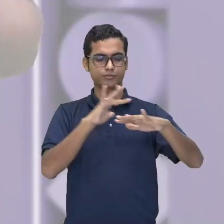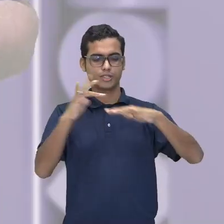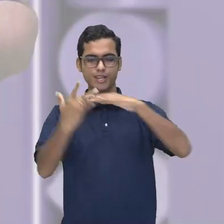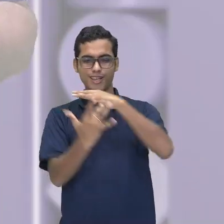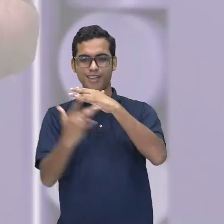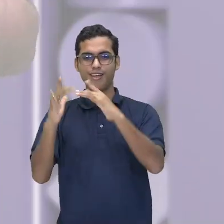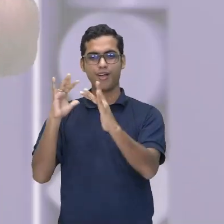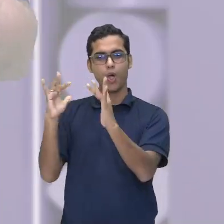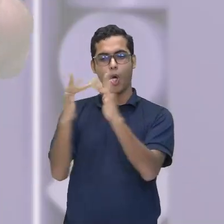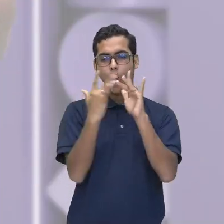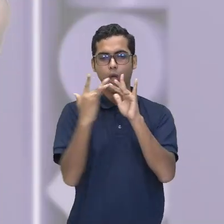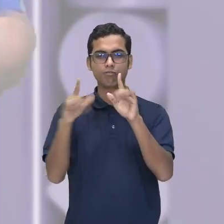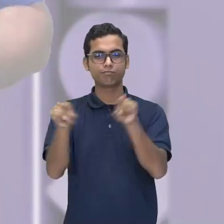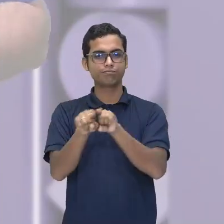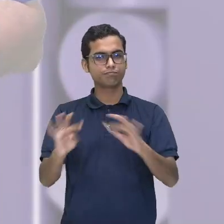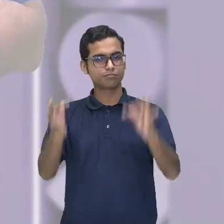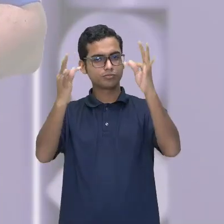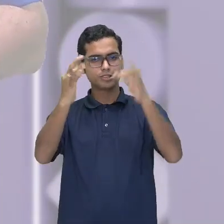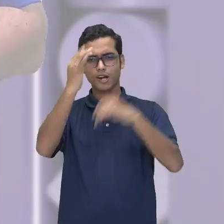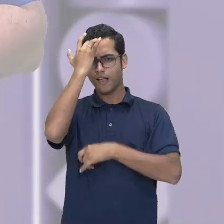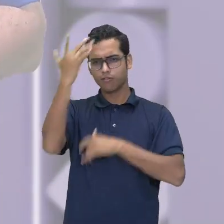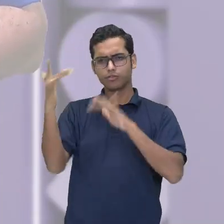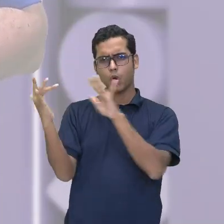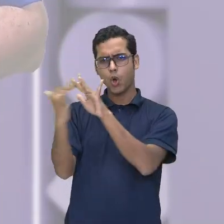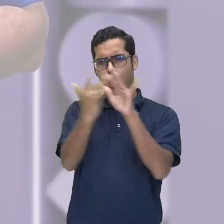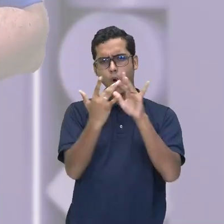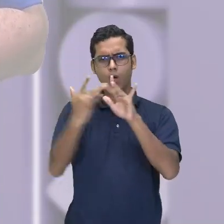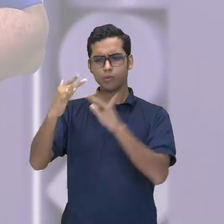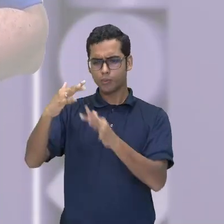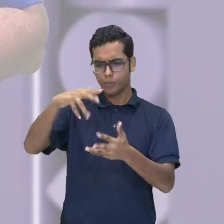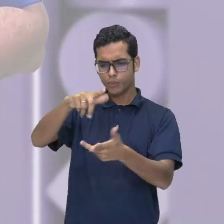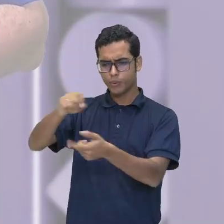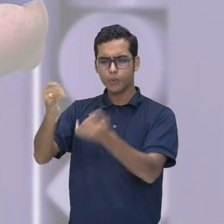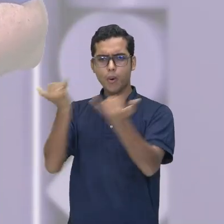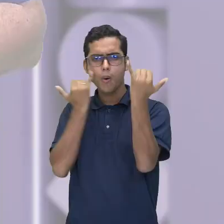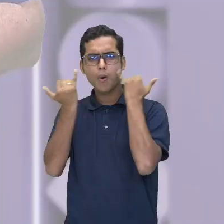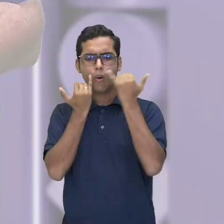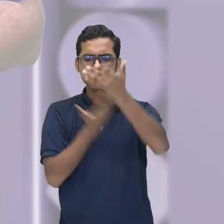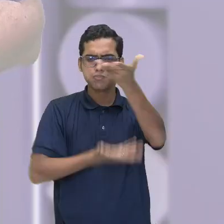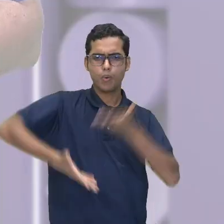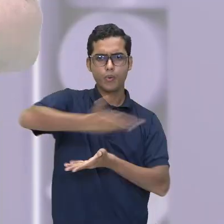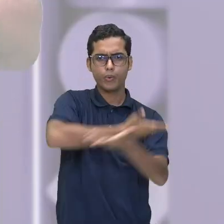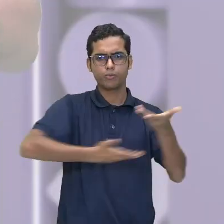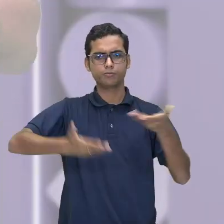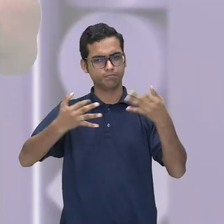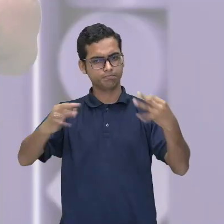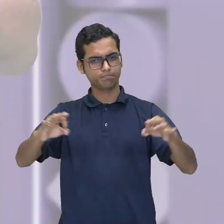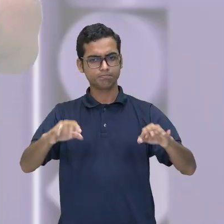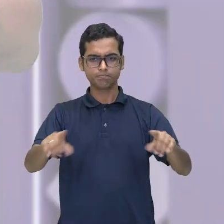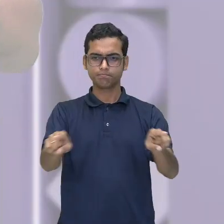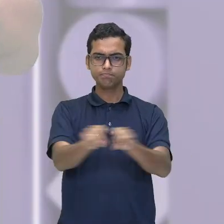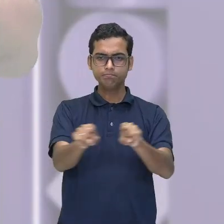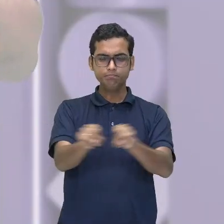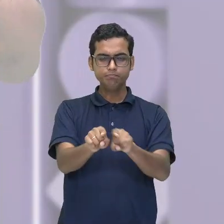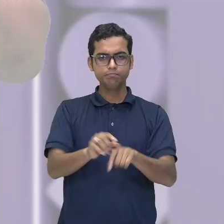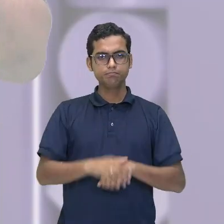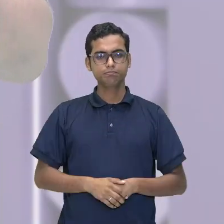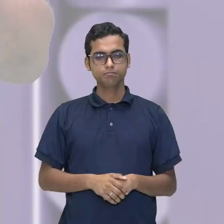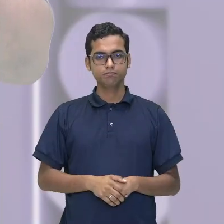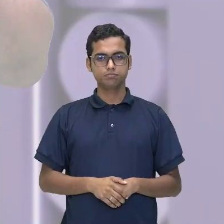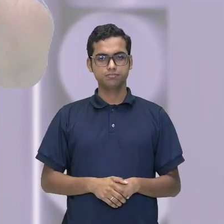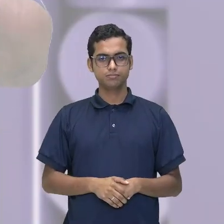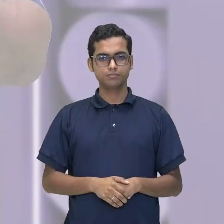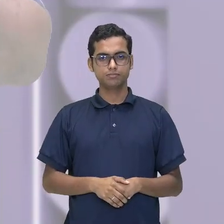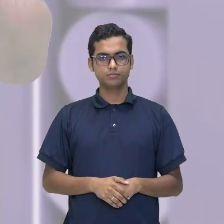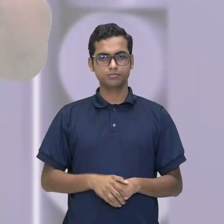as tecnologias que facilitam essa conexão informacional uns com os outros. Tá bom? Mas eu quero dizer que esse terreno